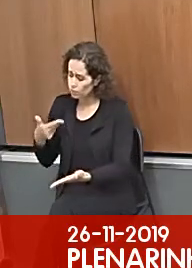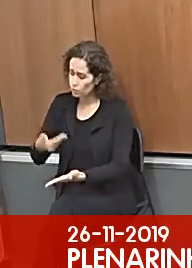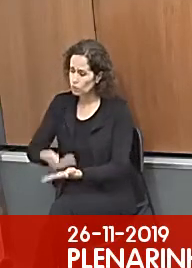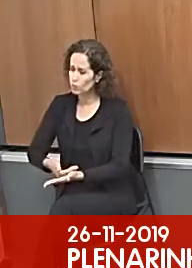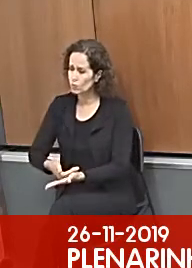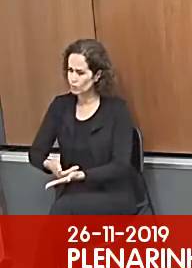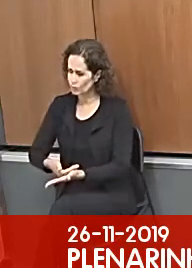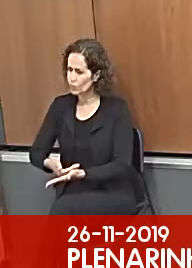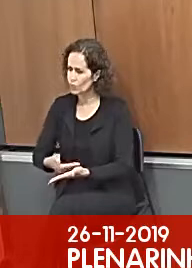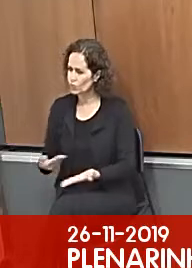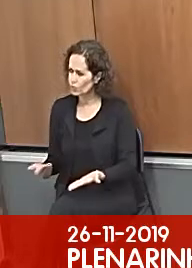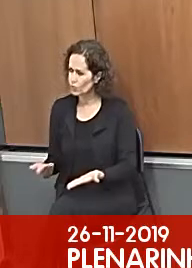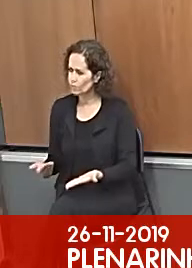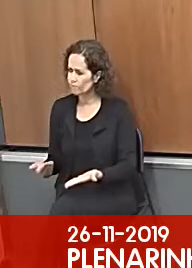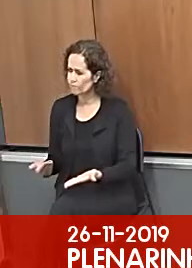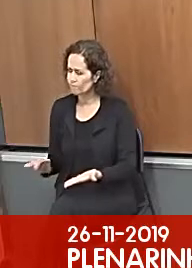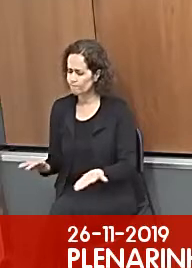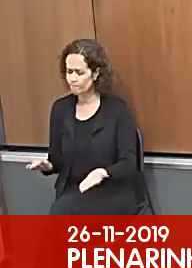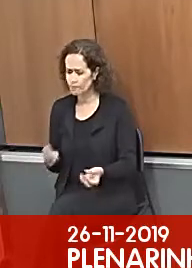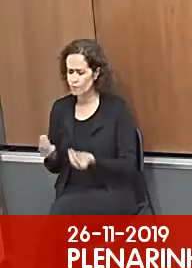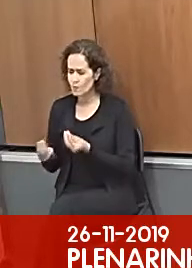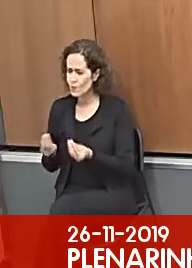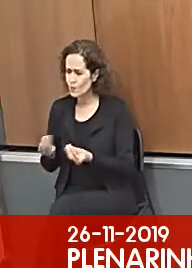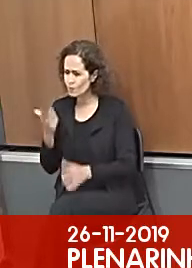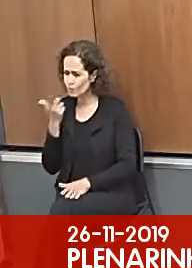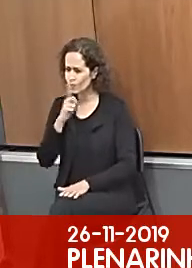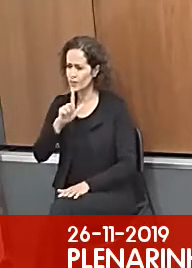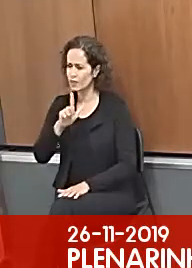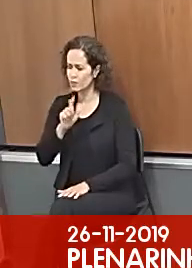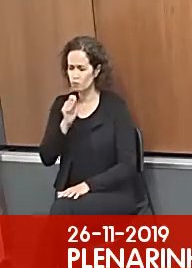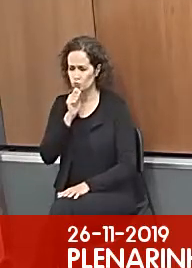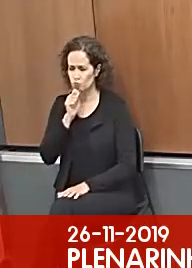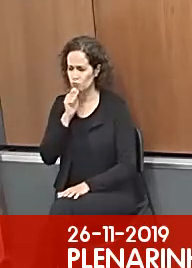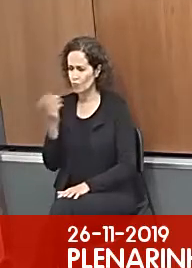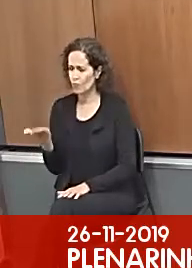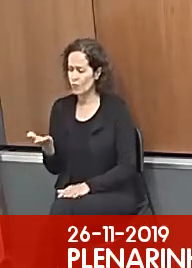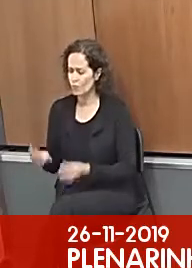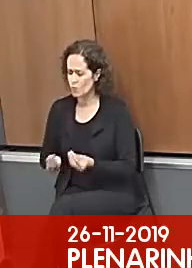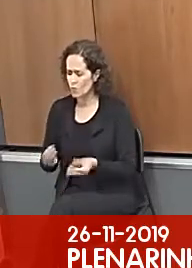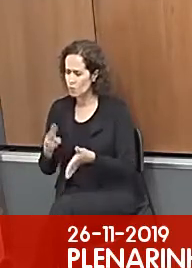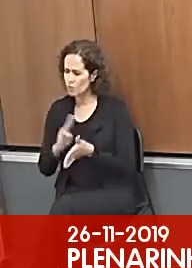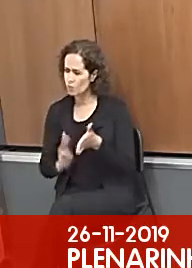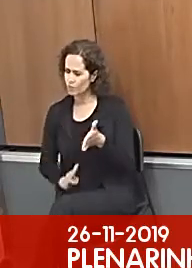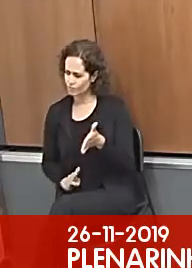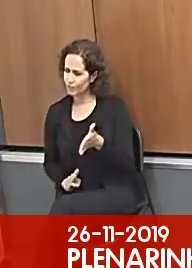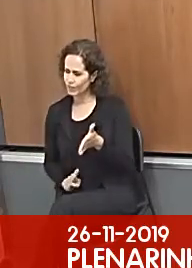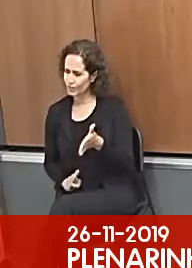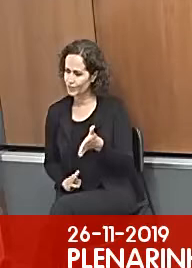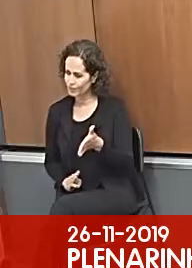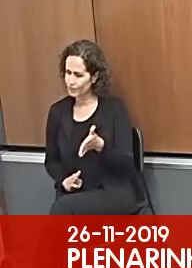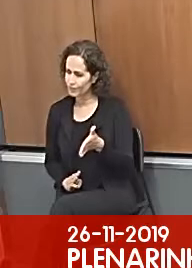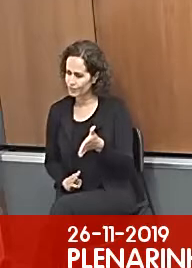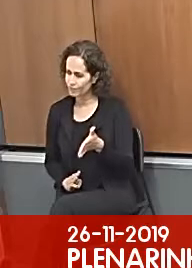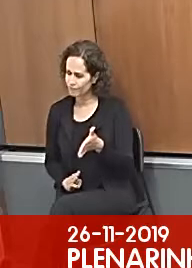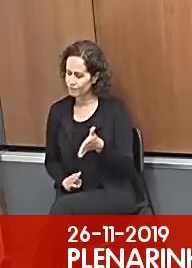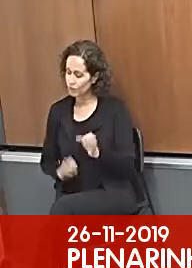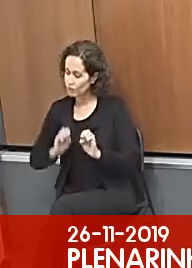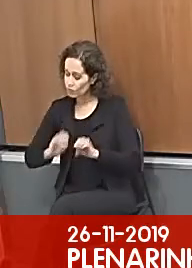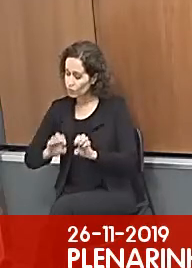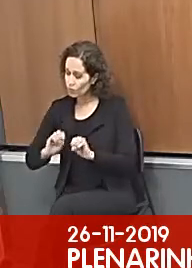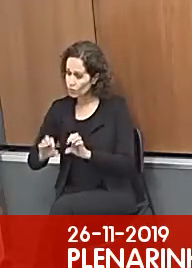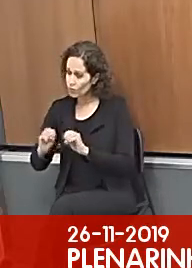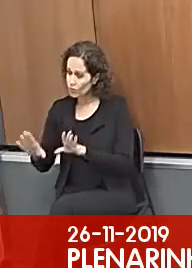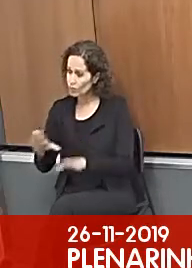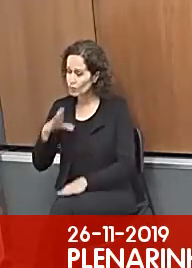até hoje, eles ainda não encontraram esse caminho ideal do método a ser empregado no ensino